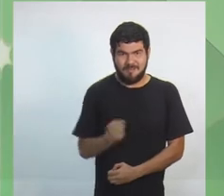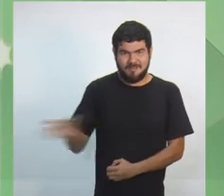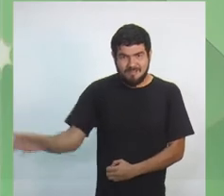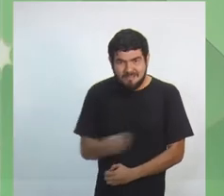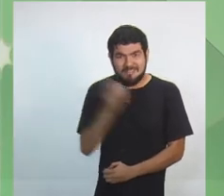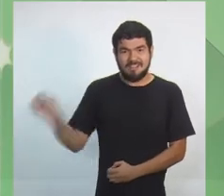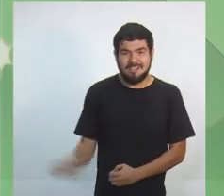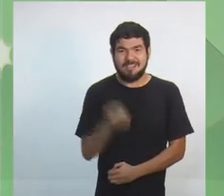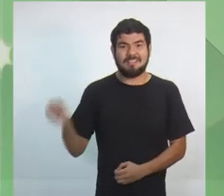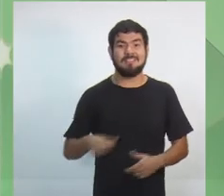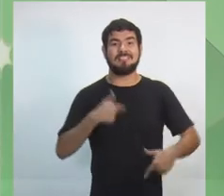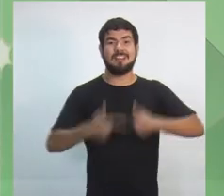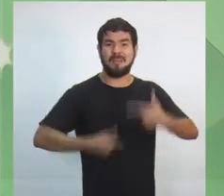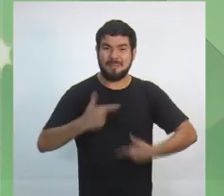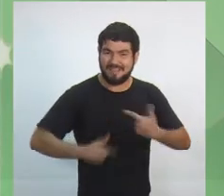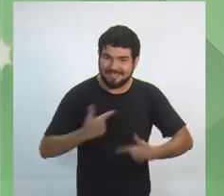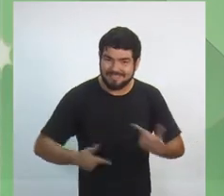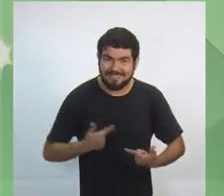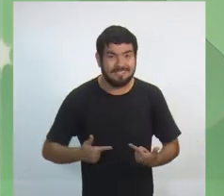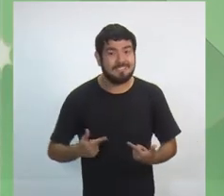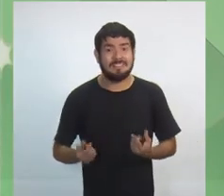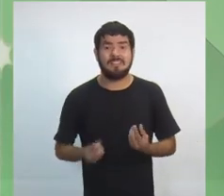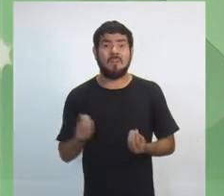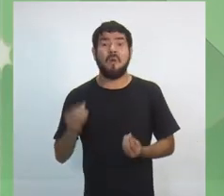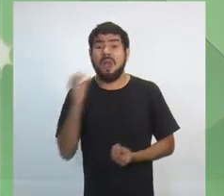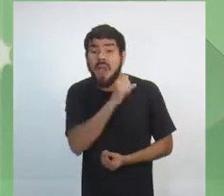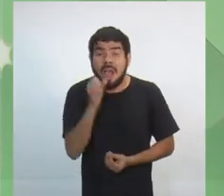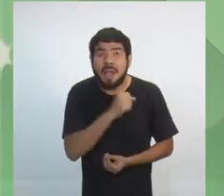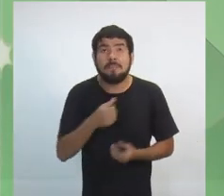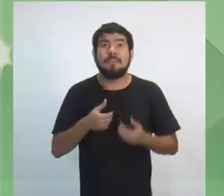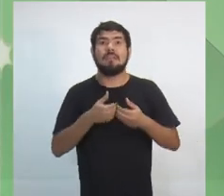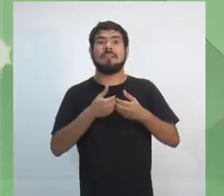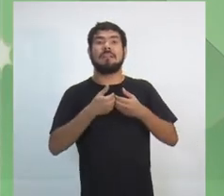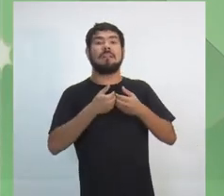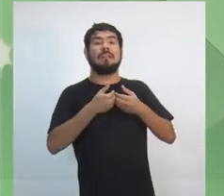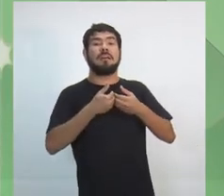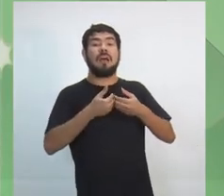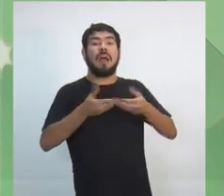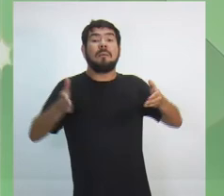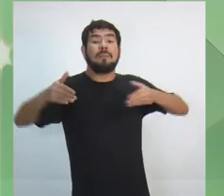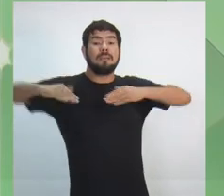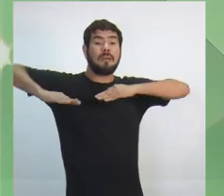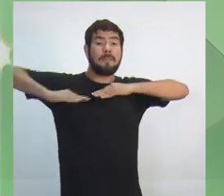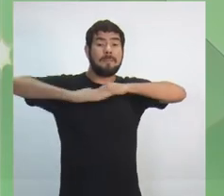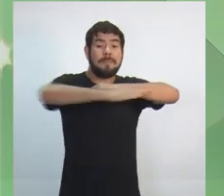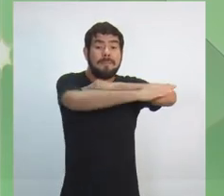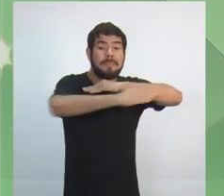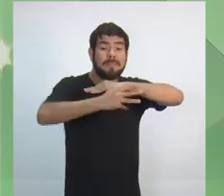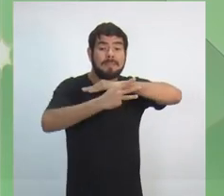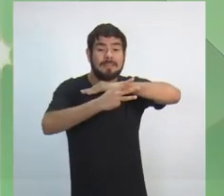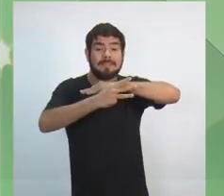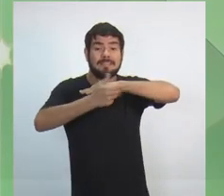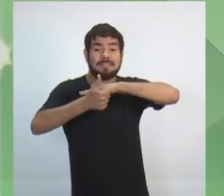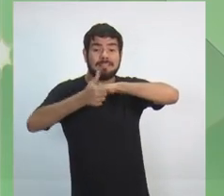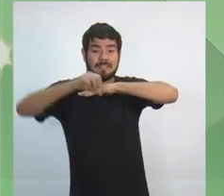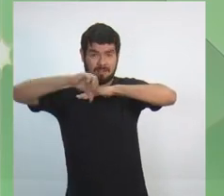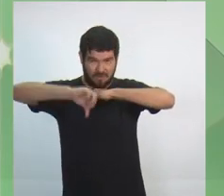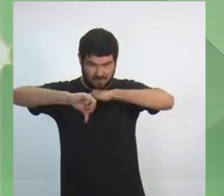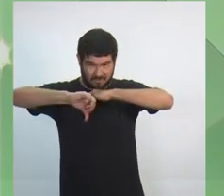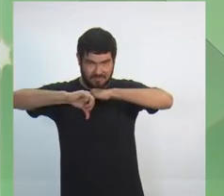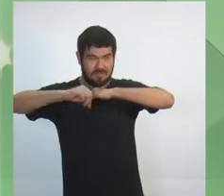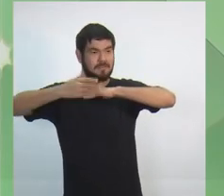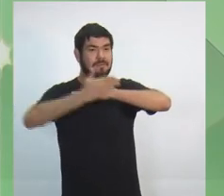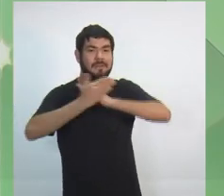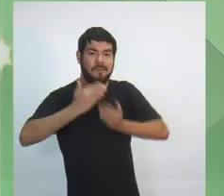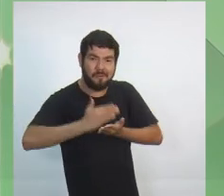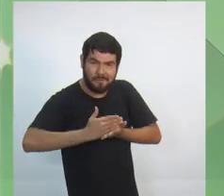com um retorno mais próximo disso aí, é justamente abrindo a BR-319 para que nós possamos trazer o turismo para o nosso